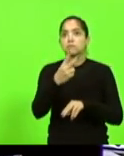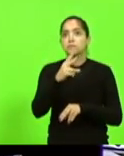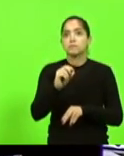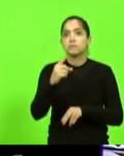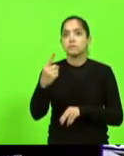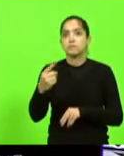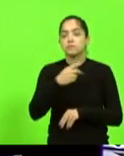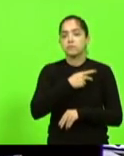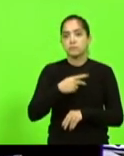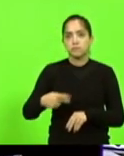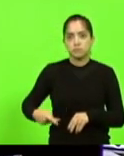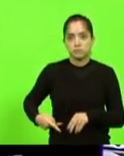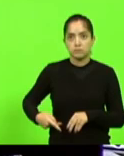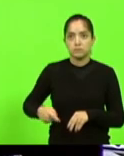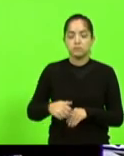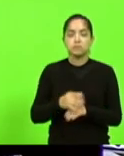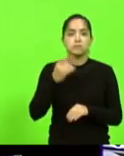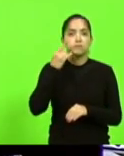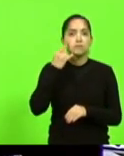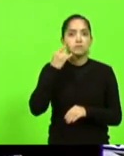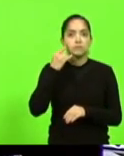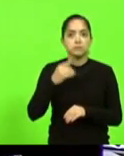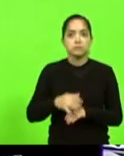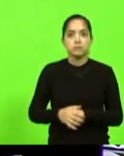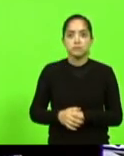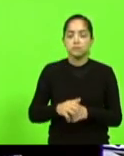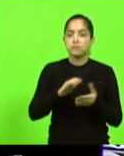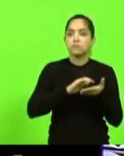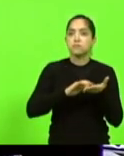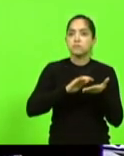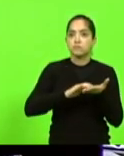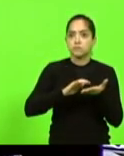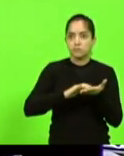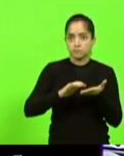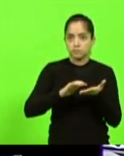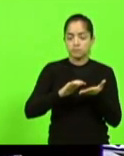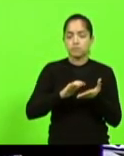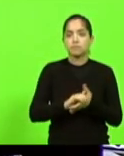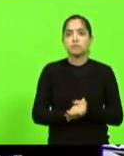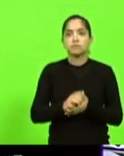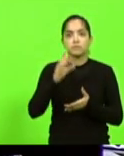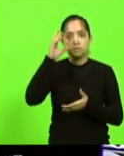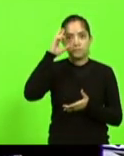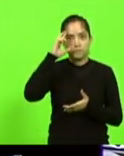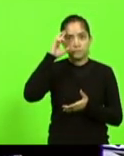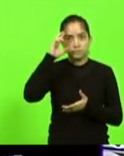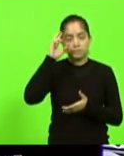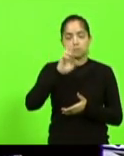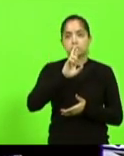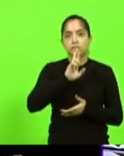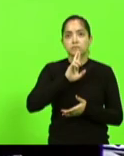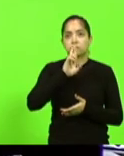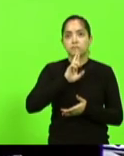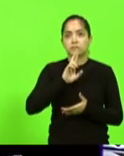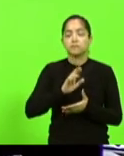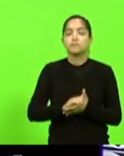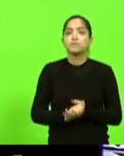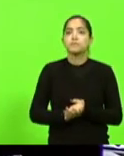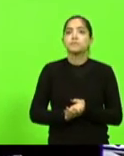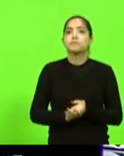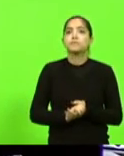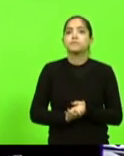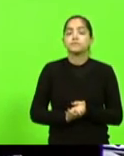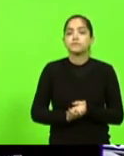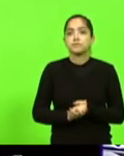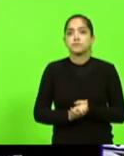Presidência, deputados Mauro de Nadal. Secretarias, deputados Ricardo Alba e Rodrigo Minotto. Às 18 horas e